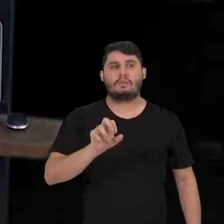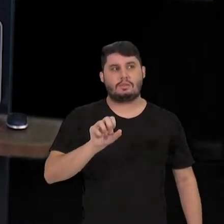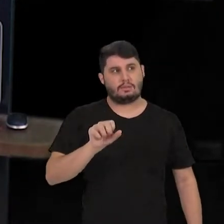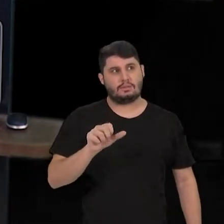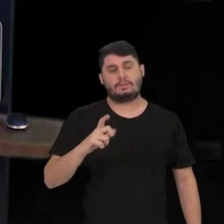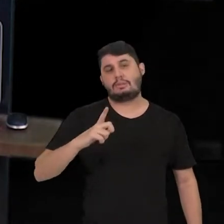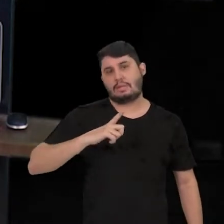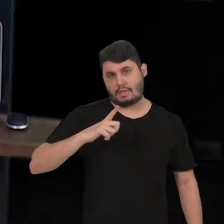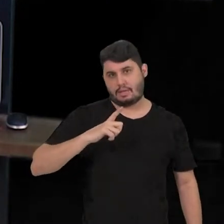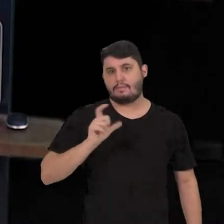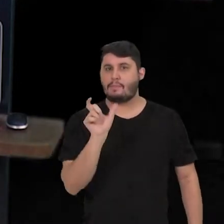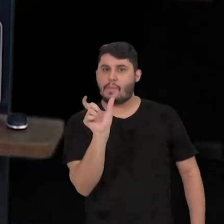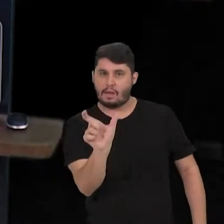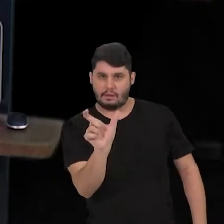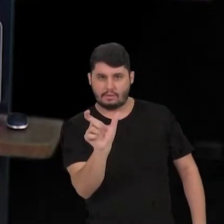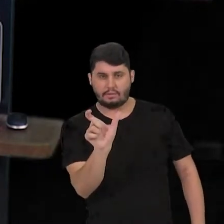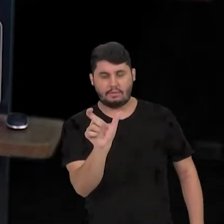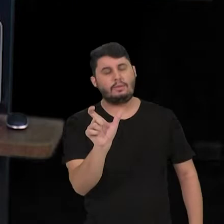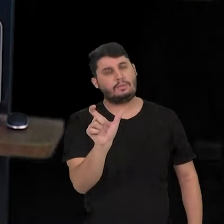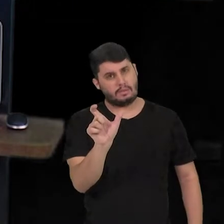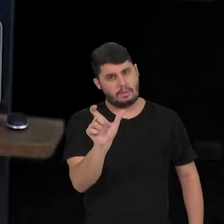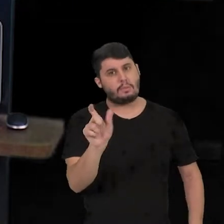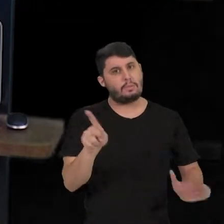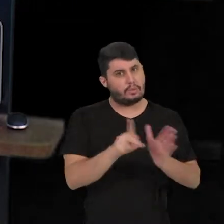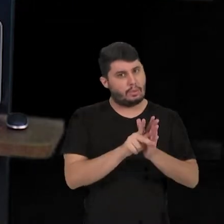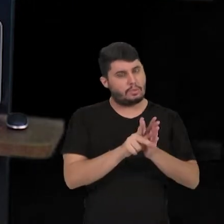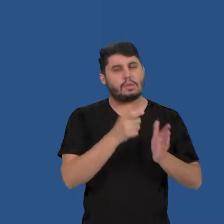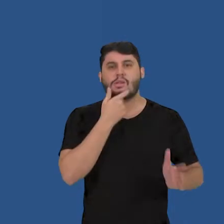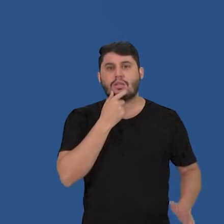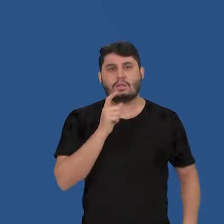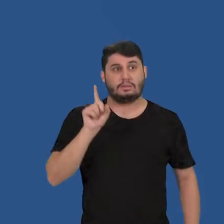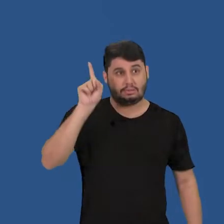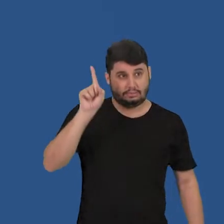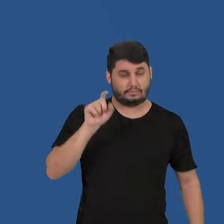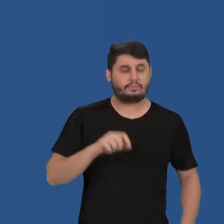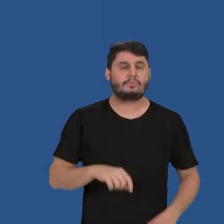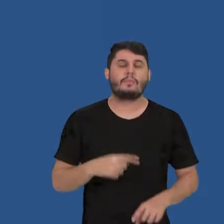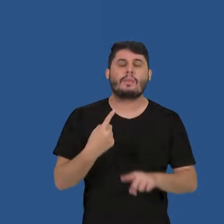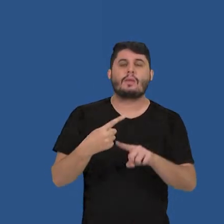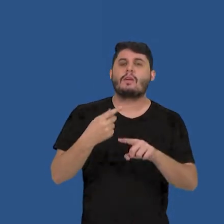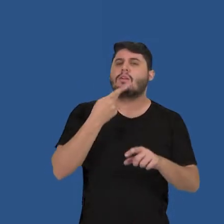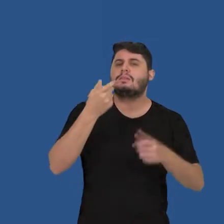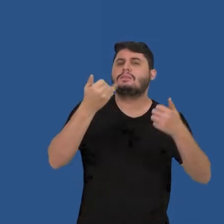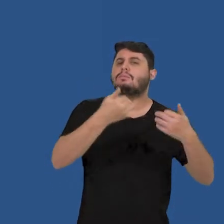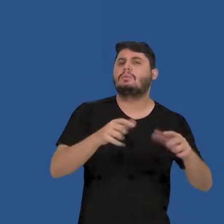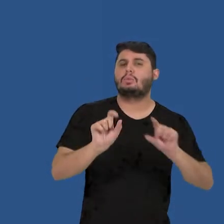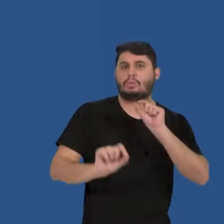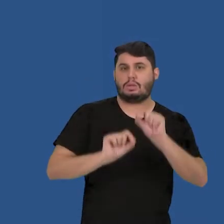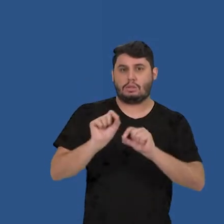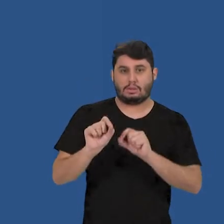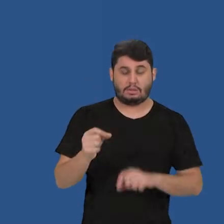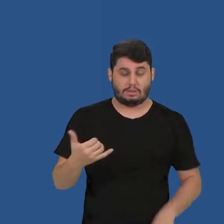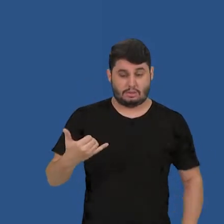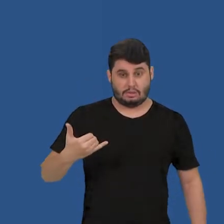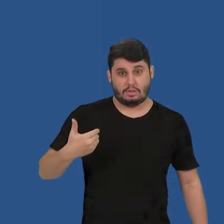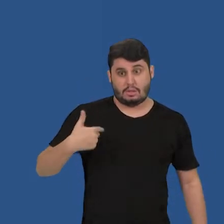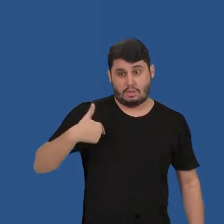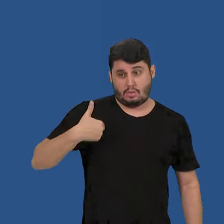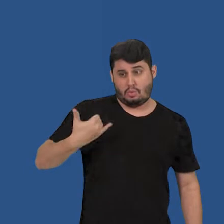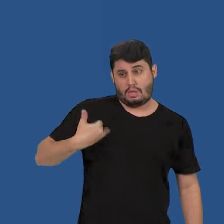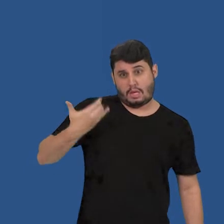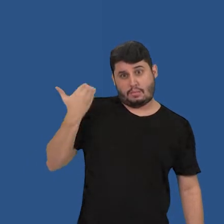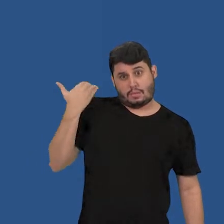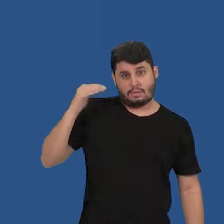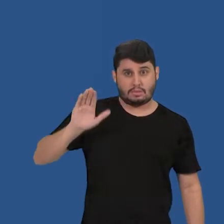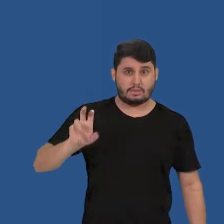né? Ou estão com. Então o garoto fala aqui, quando eu tinha 5, todo mundo me dizia para ser o verbo to be, que a gente fala,